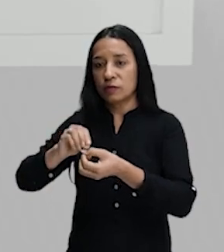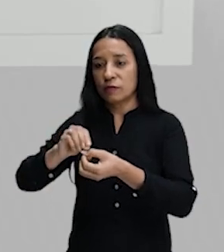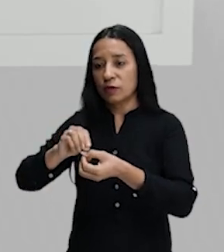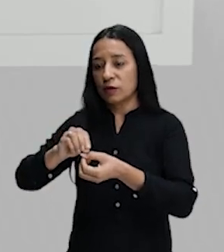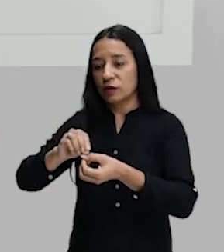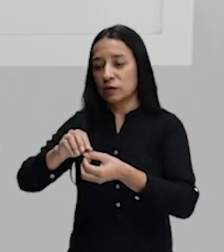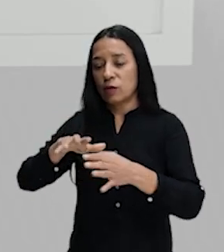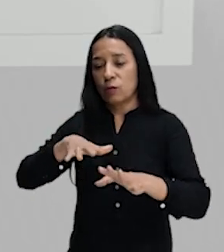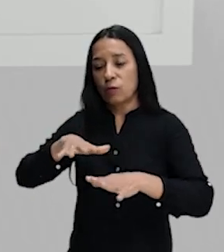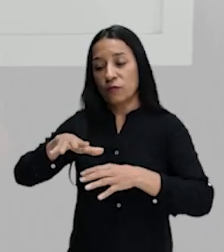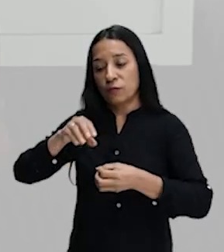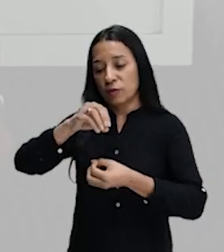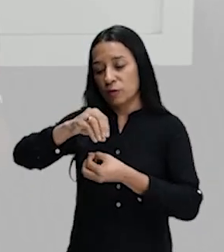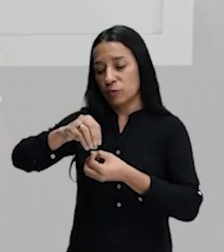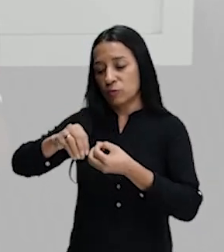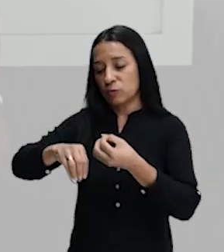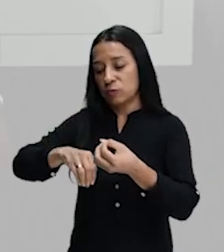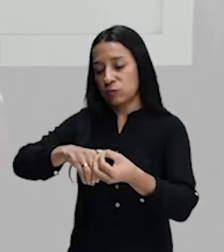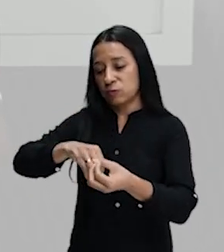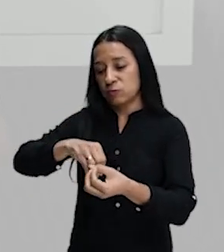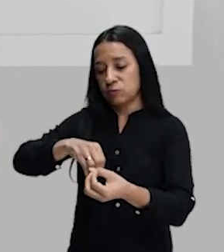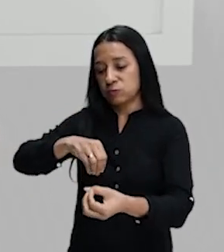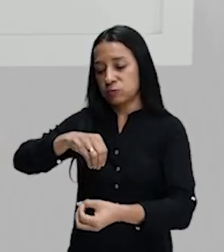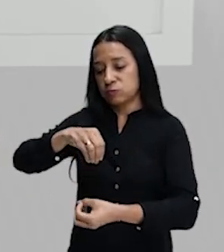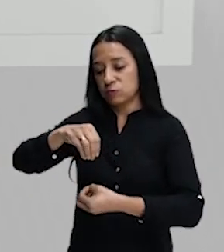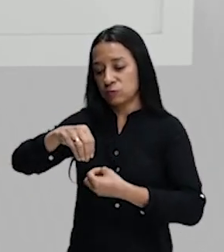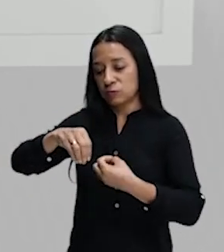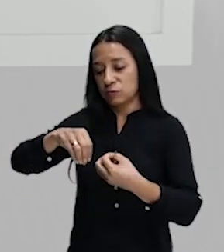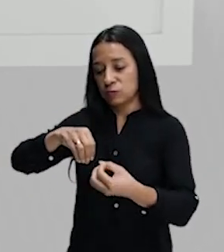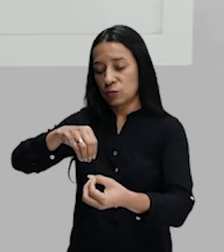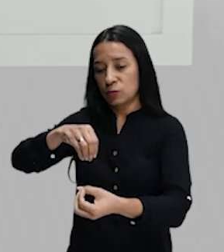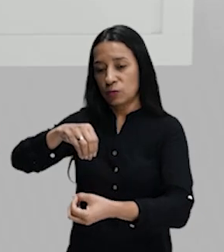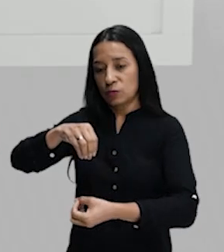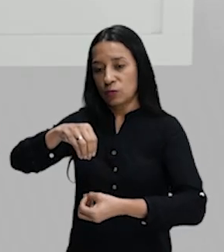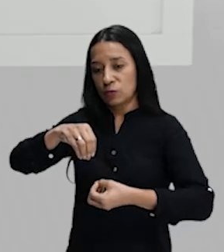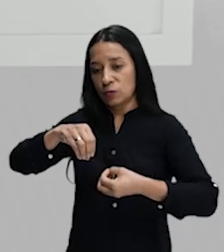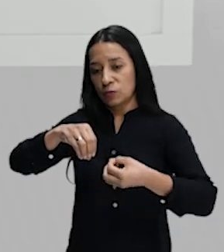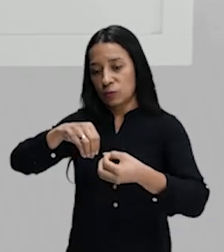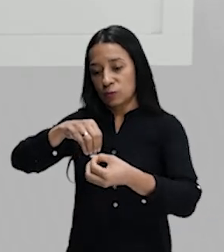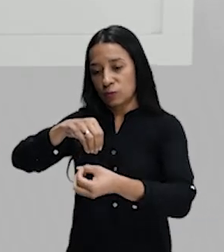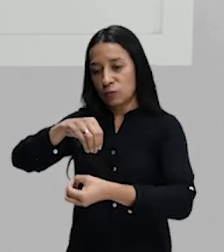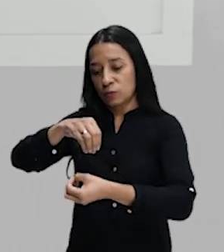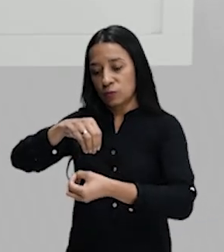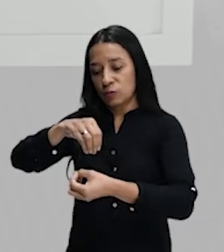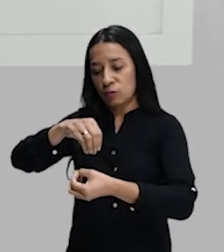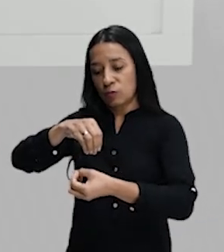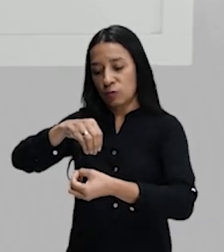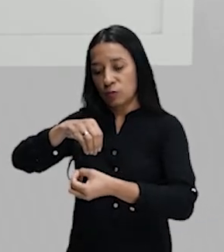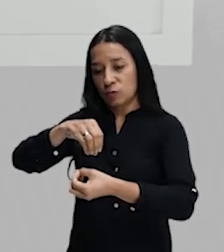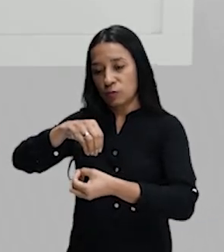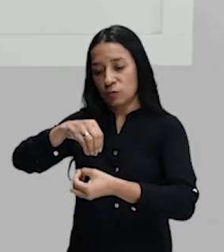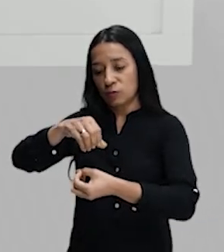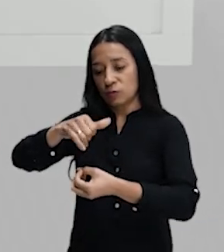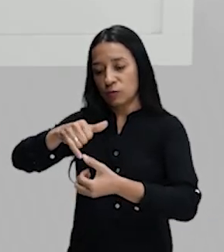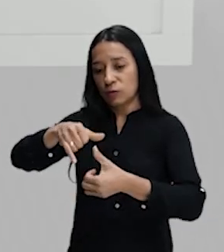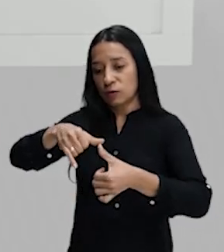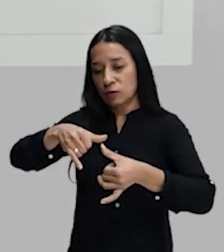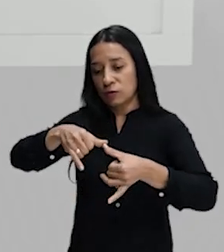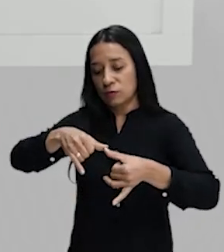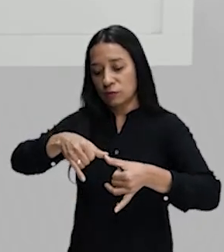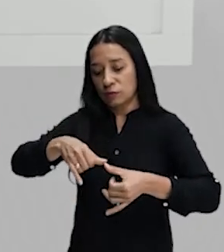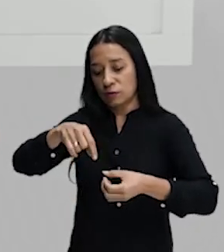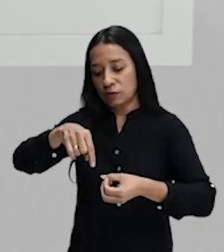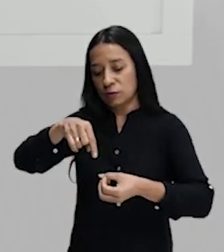circular, não é rápido, né, vai ser bem lento, mas ele vai se adequar a um ponto e ele vai ficar